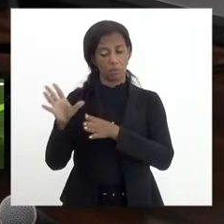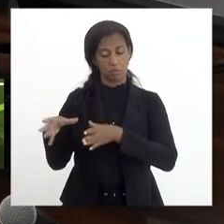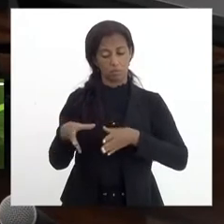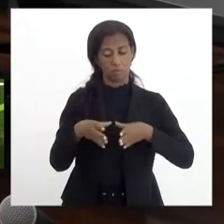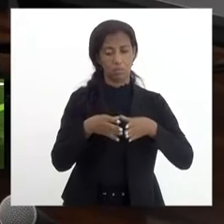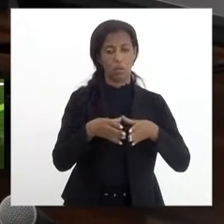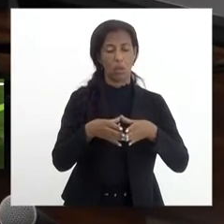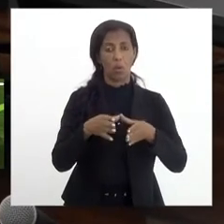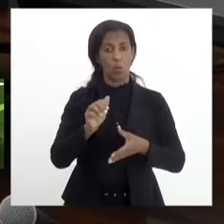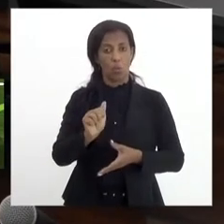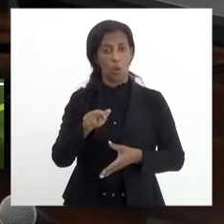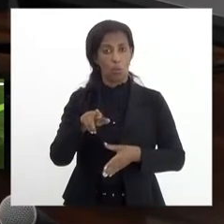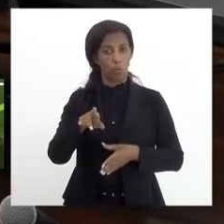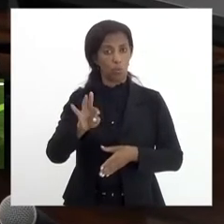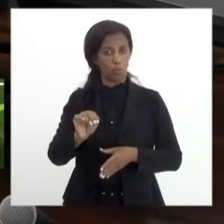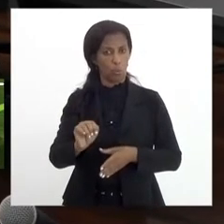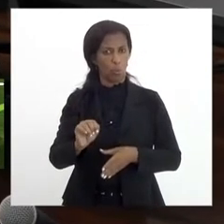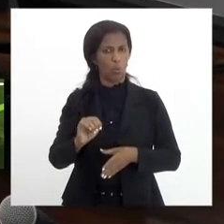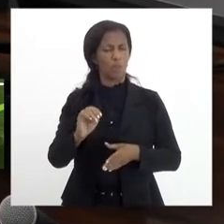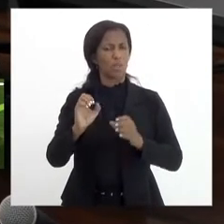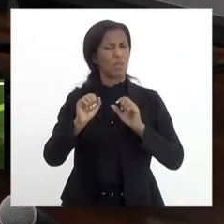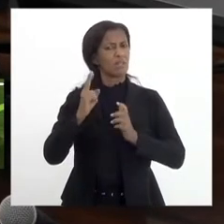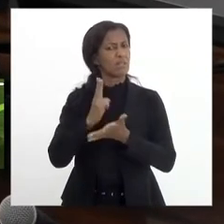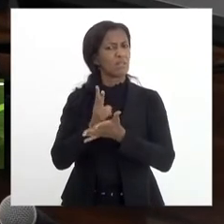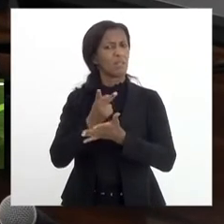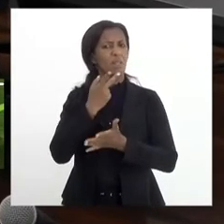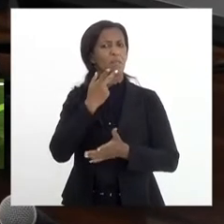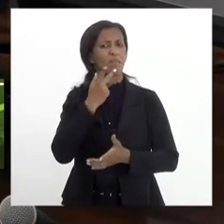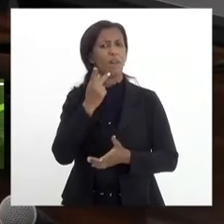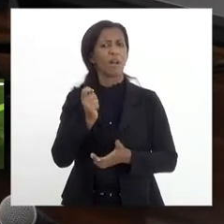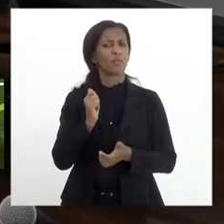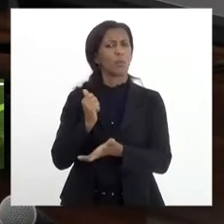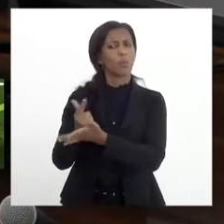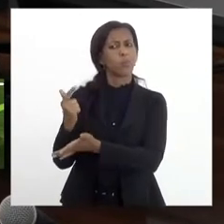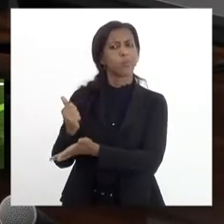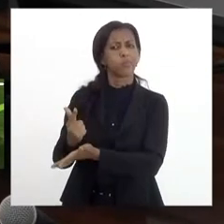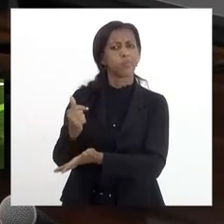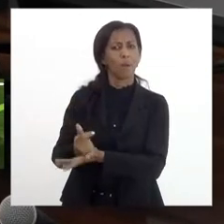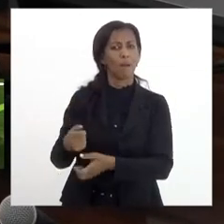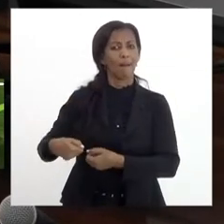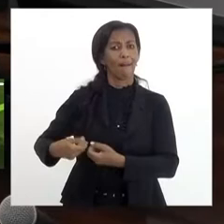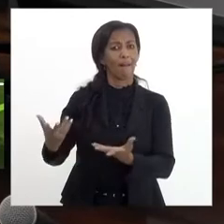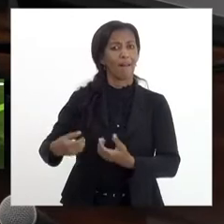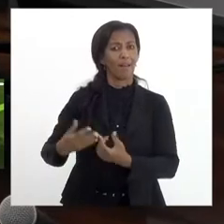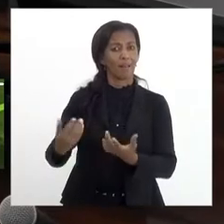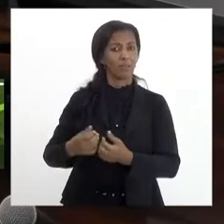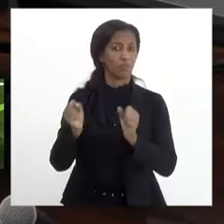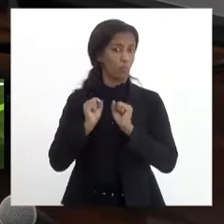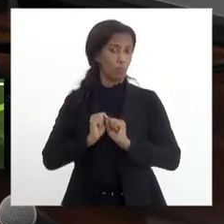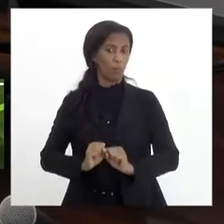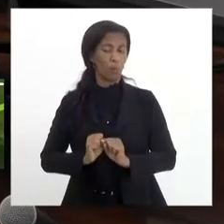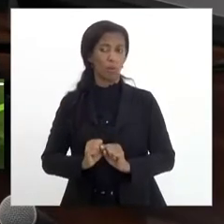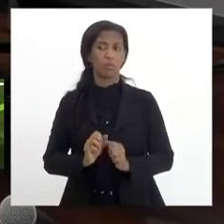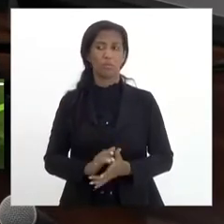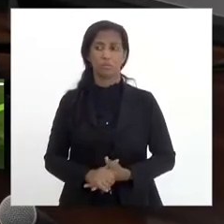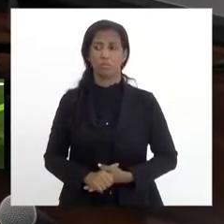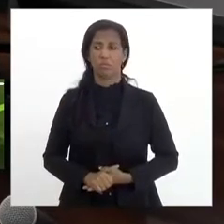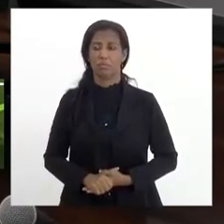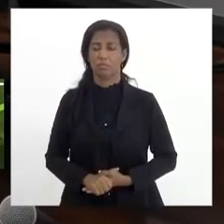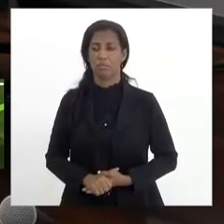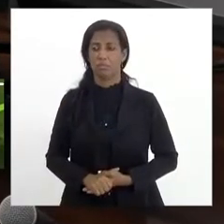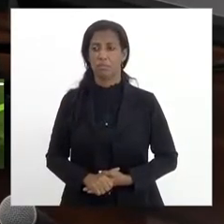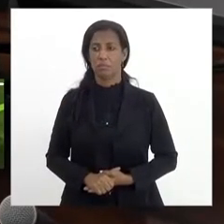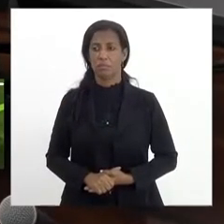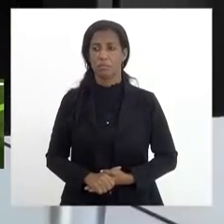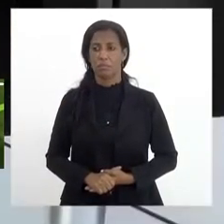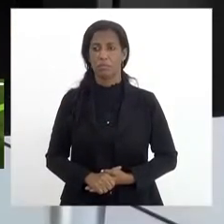o argumento de podermos legislar sobre, sobre consumo. Sim, aí defesa do consumidor. Saída, né? Não, mas